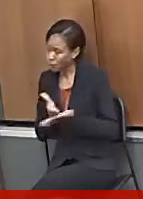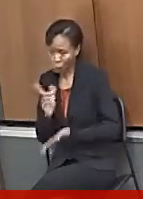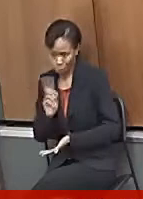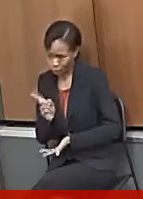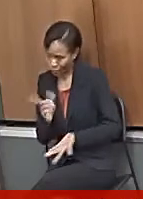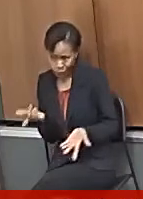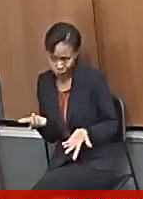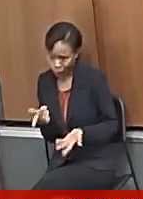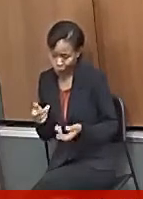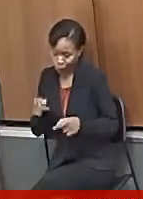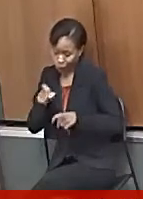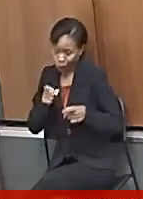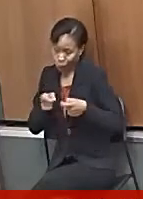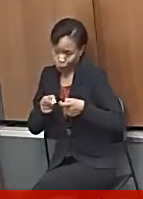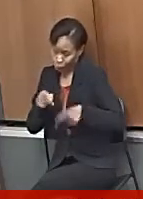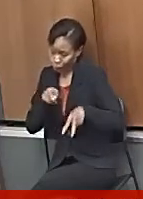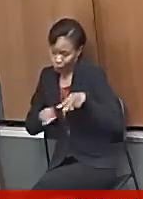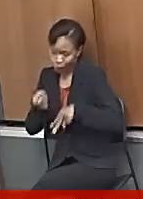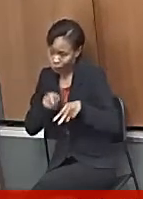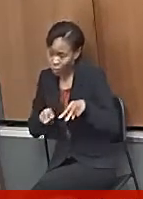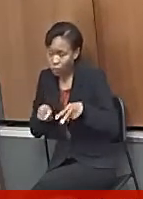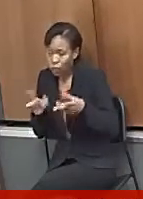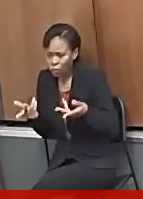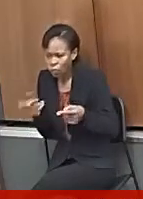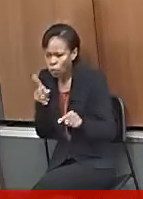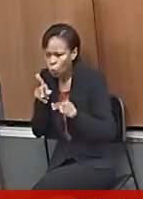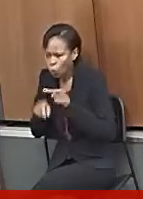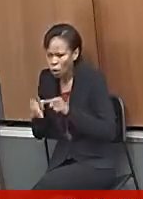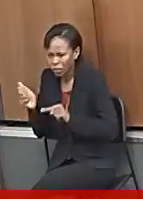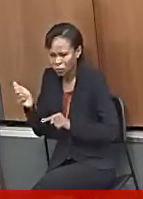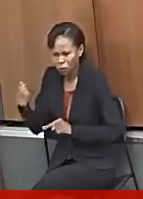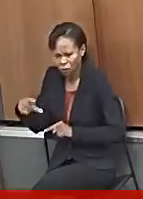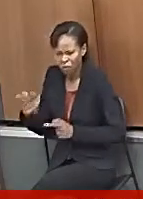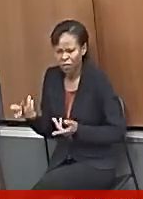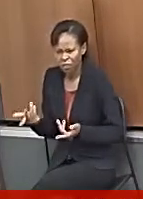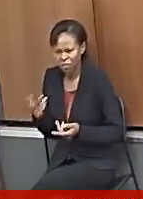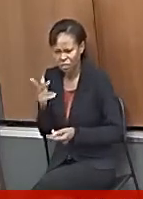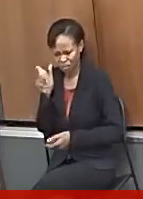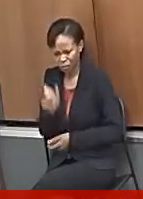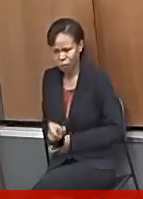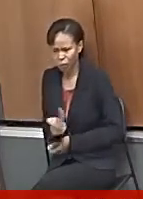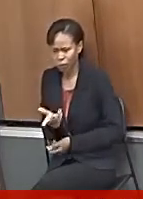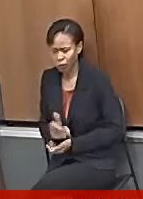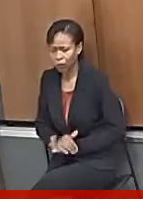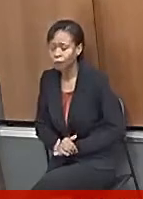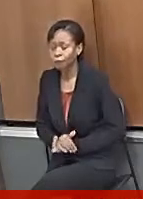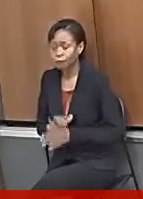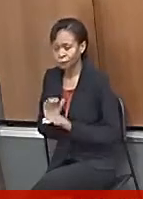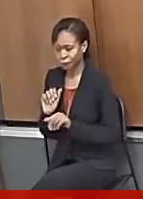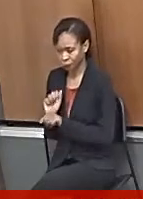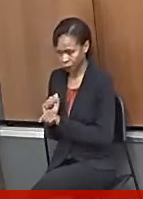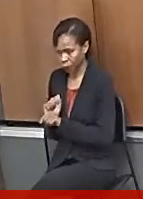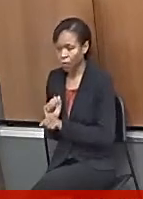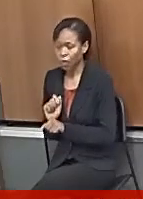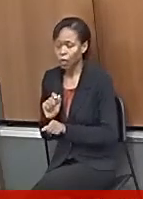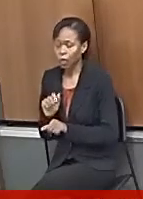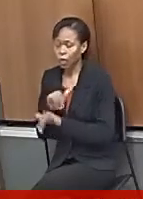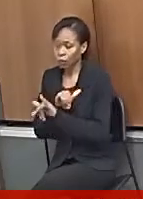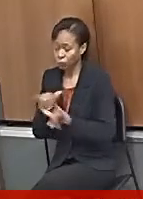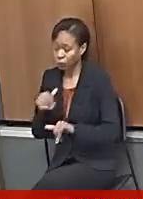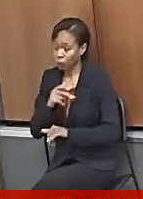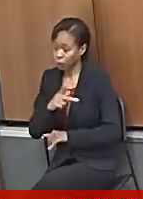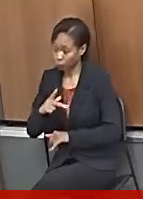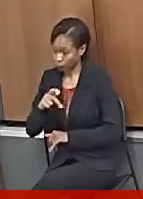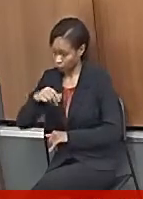eles cortam até o estado de possível aposentadoria dessas pessoas só interrompendo a senhora e deixará à disposição da pt